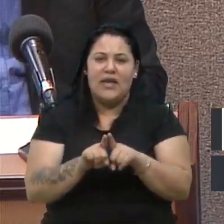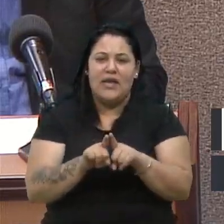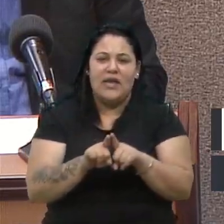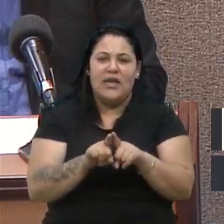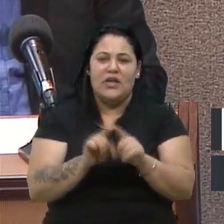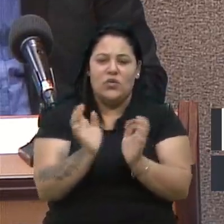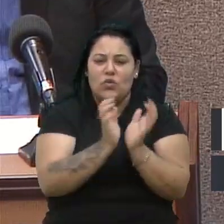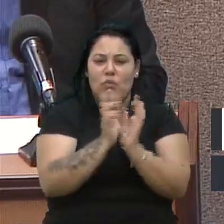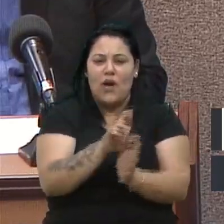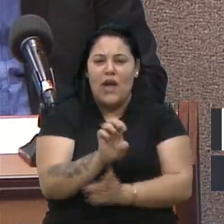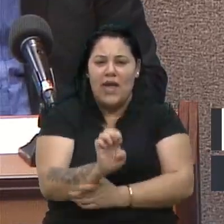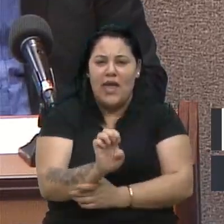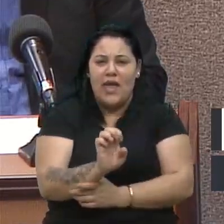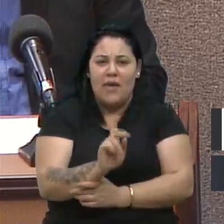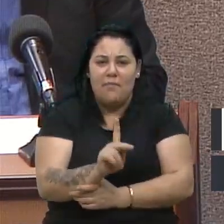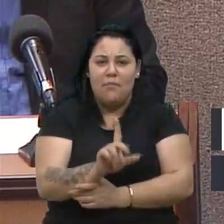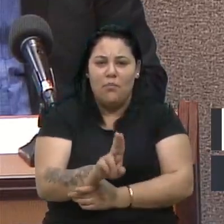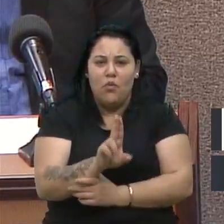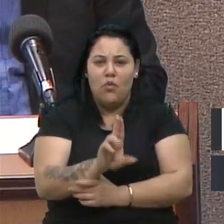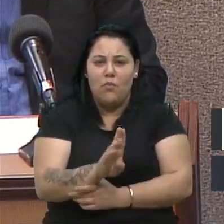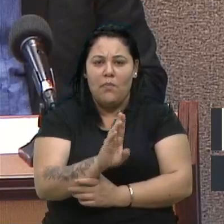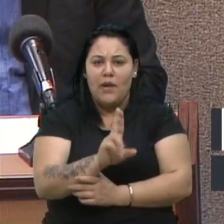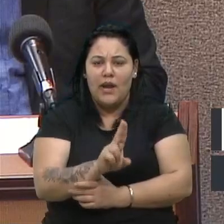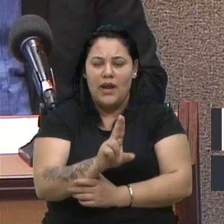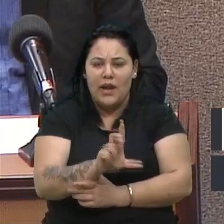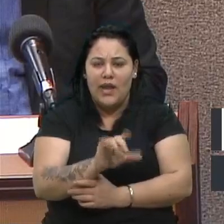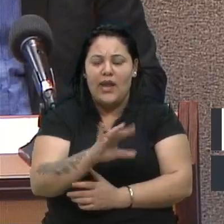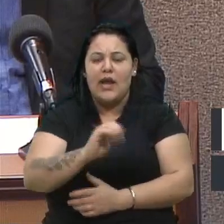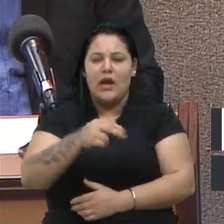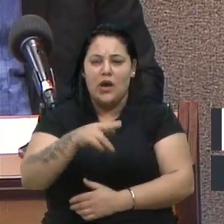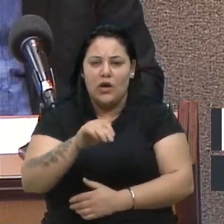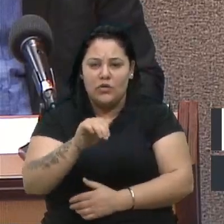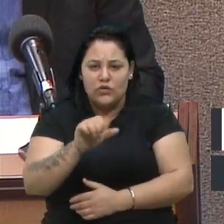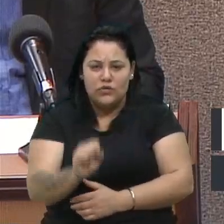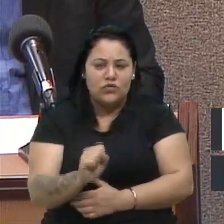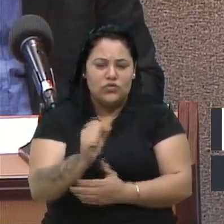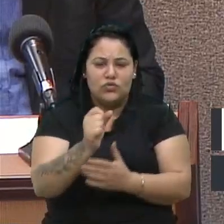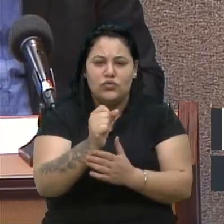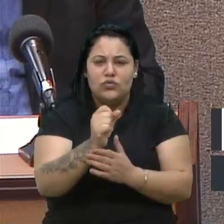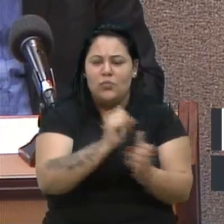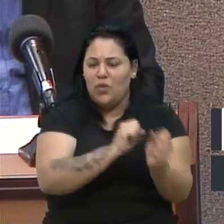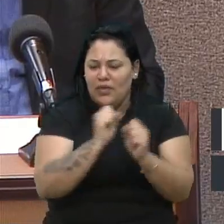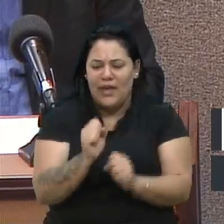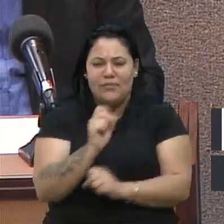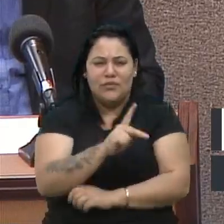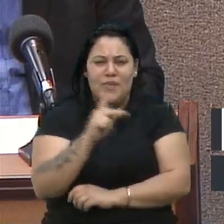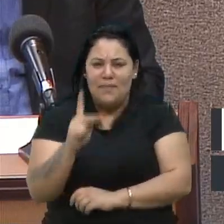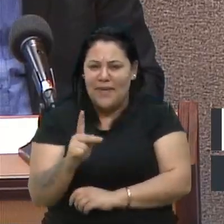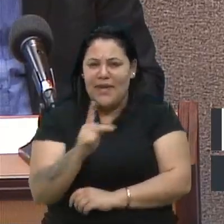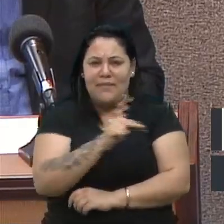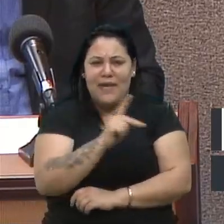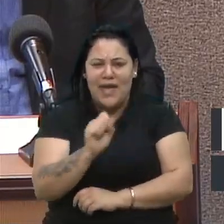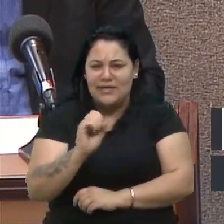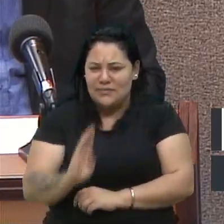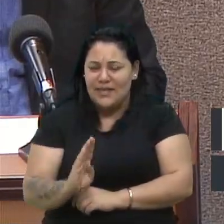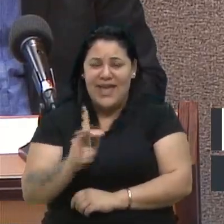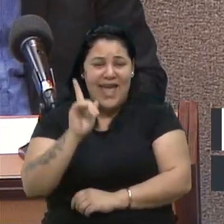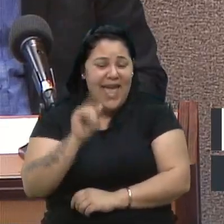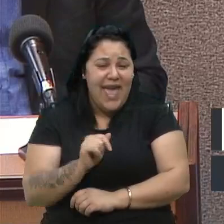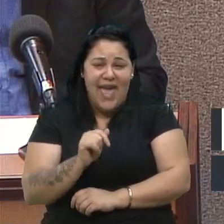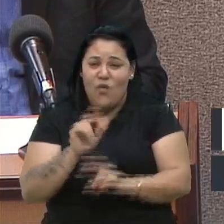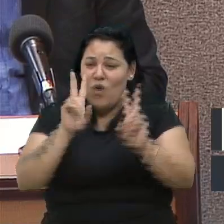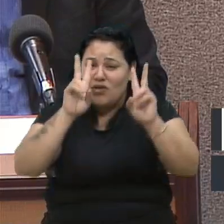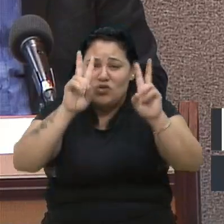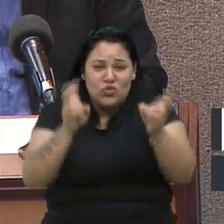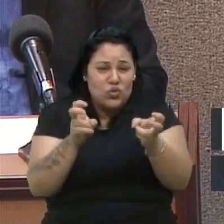Republicano, senadores do PSB, do PSD, do Podemos, do PP, é uma matéria quase que unânime. Então,